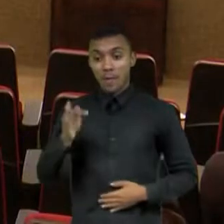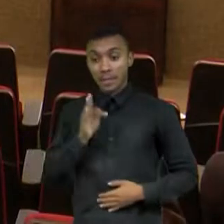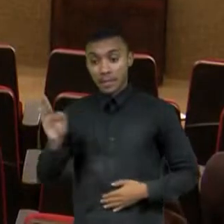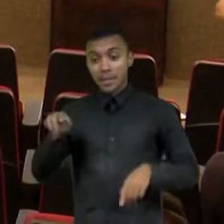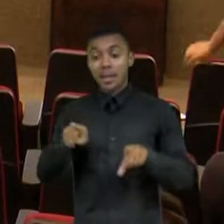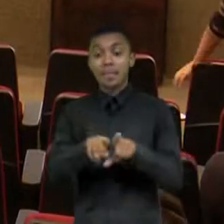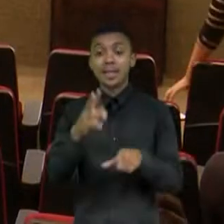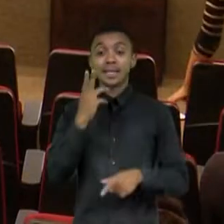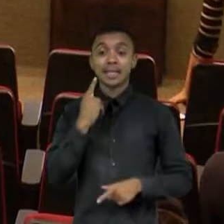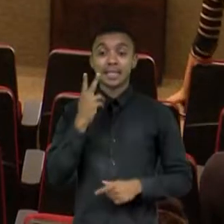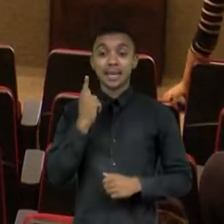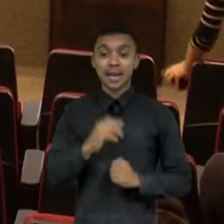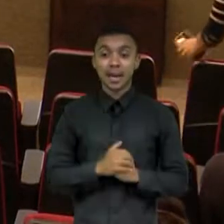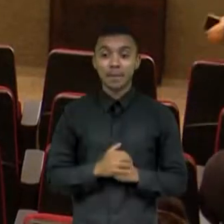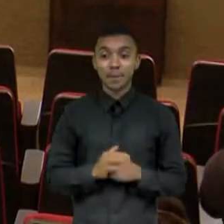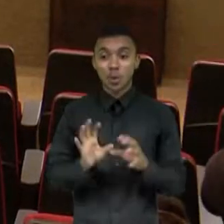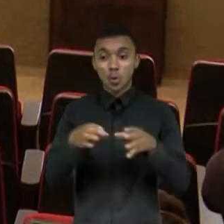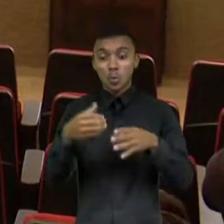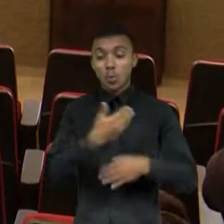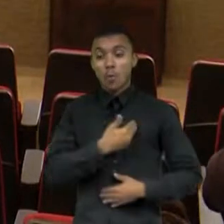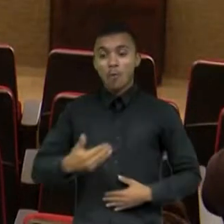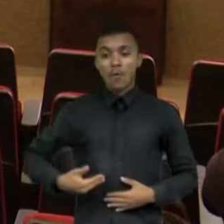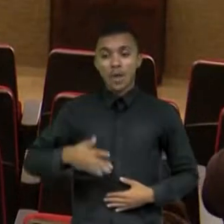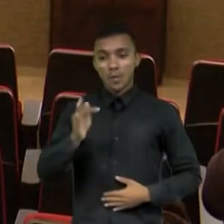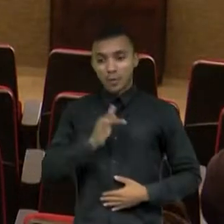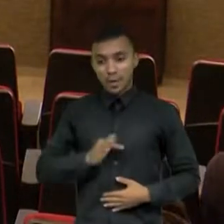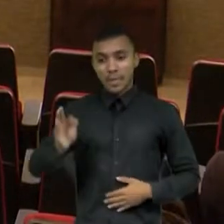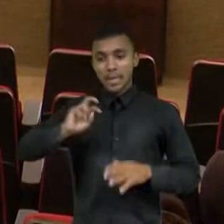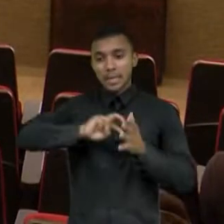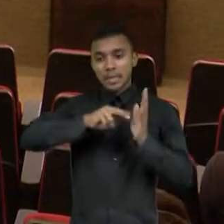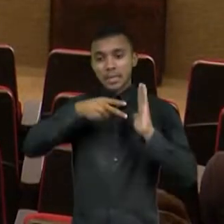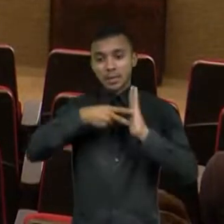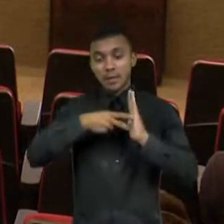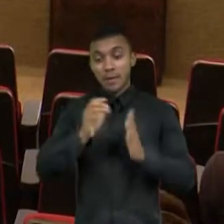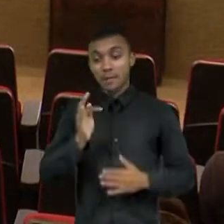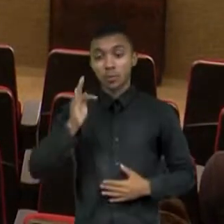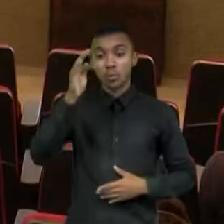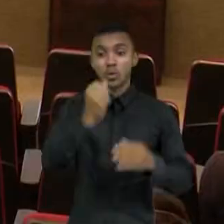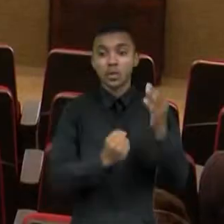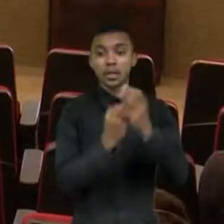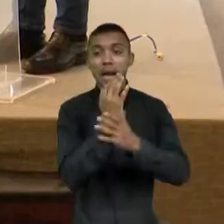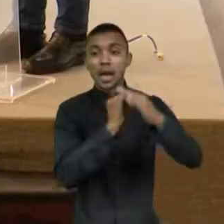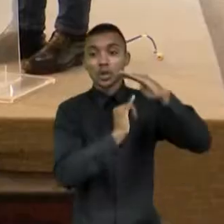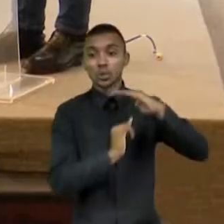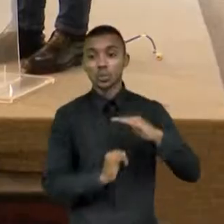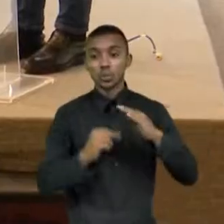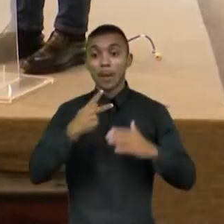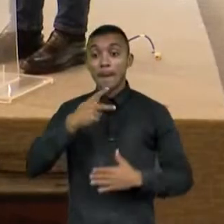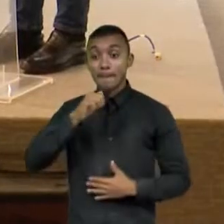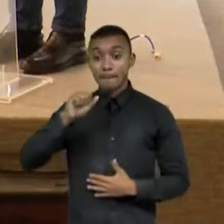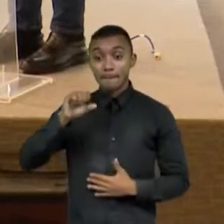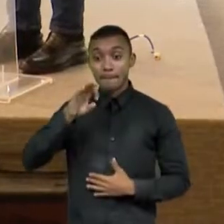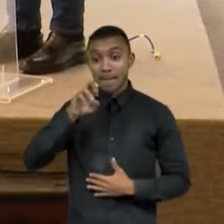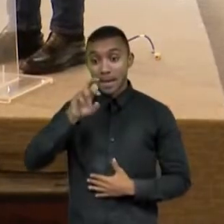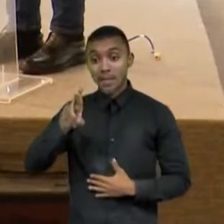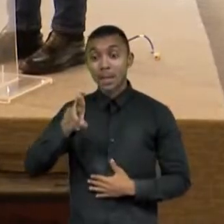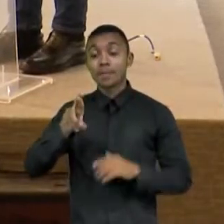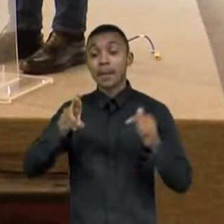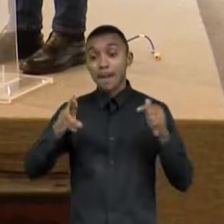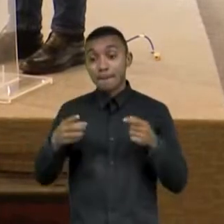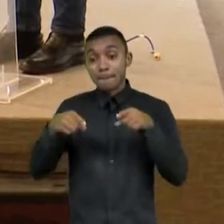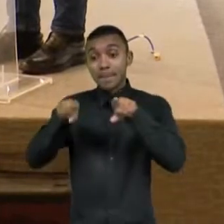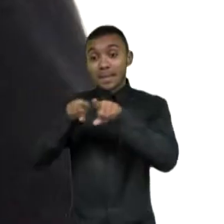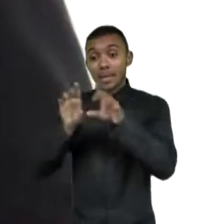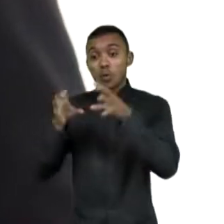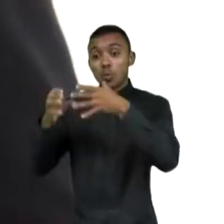da delegação francesa é o primeiro passo para a instalação do futuro Instituto Pasteur do Brasil, em parceria com a Fundação